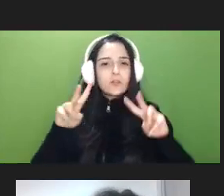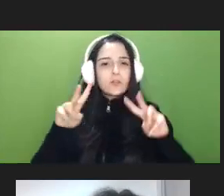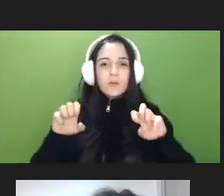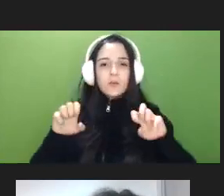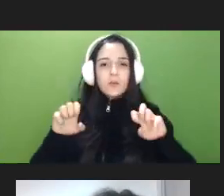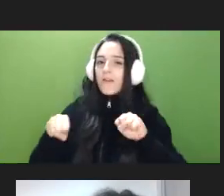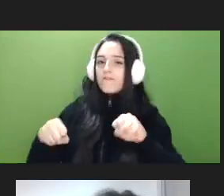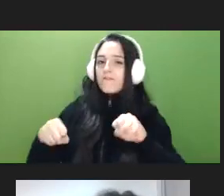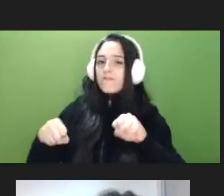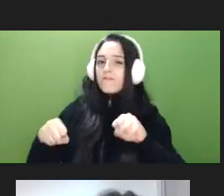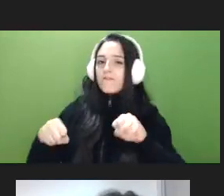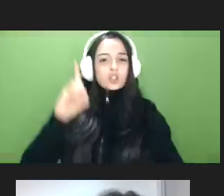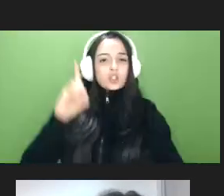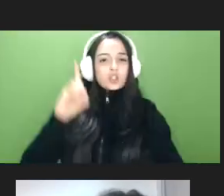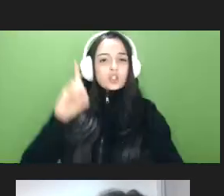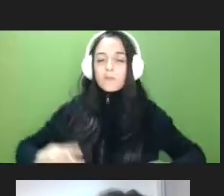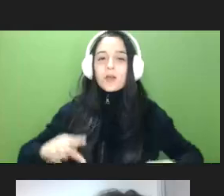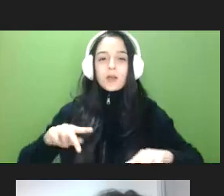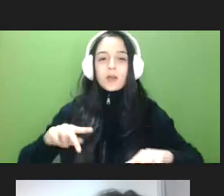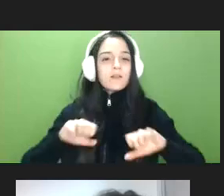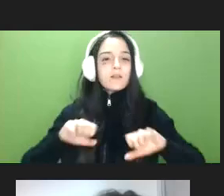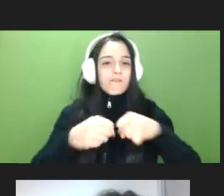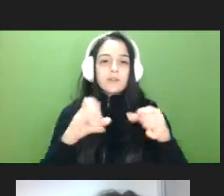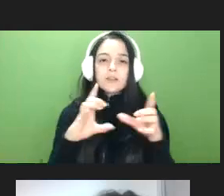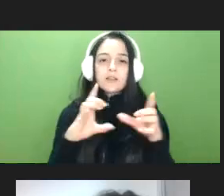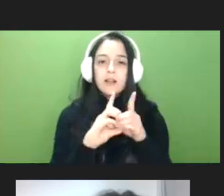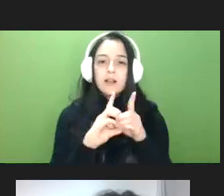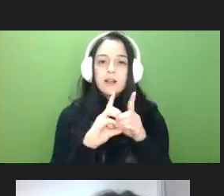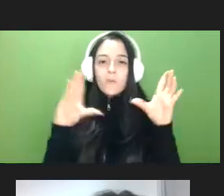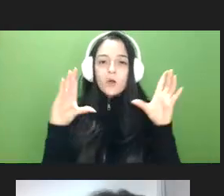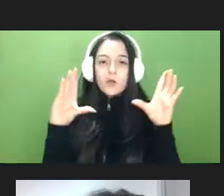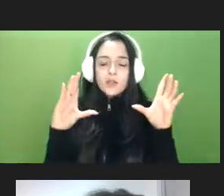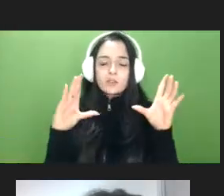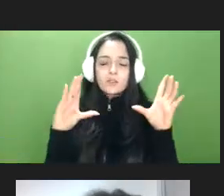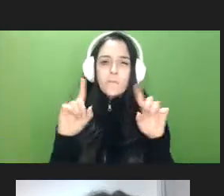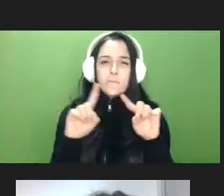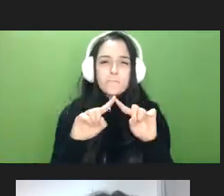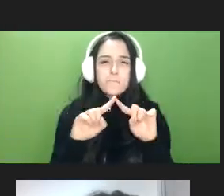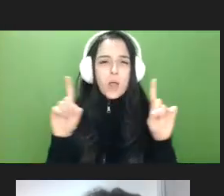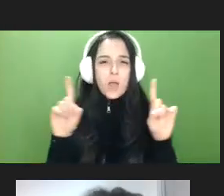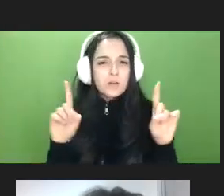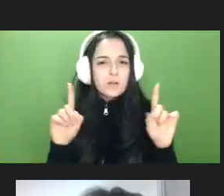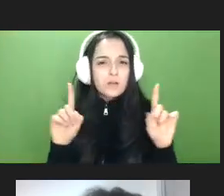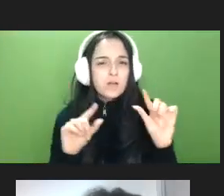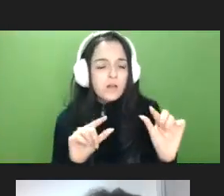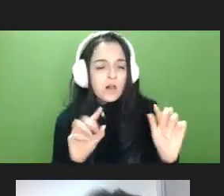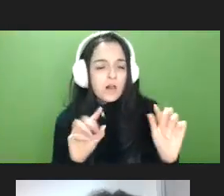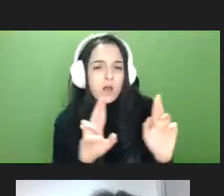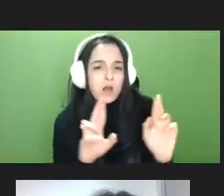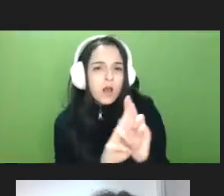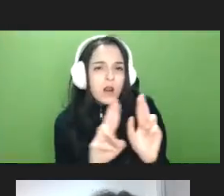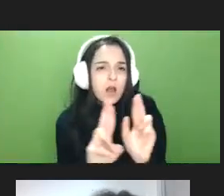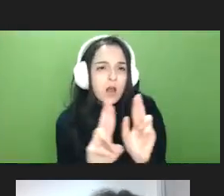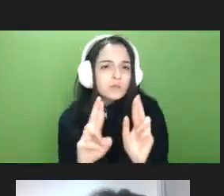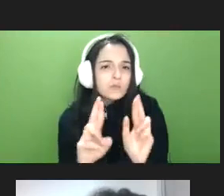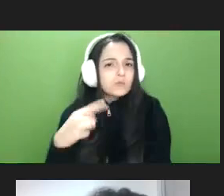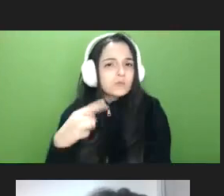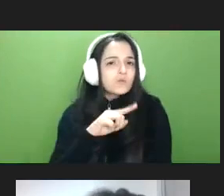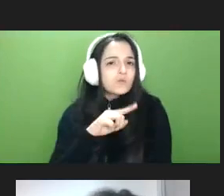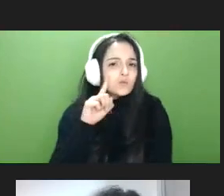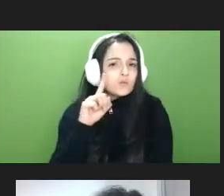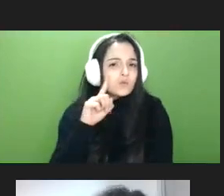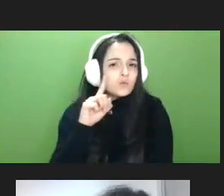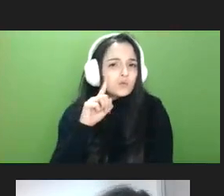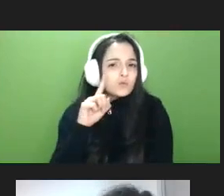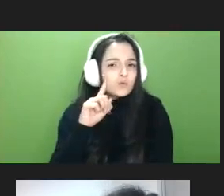à democracia, mas e como que isso aparece nessas pequenas relações? Como que isso aparece no dia a dia? Será que as discussões